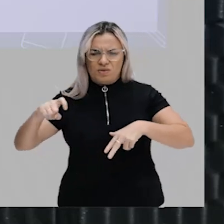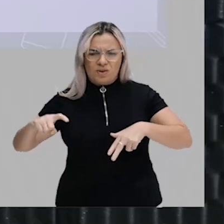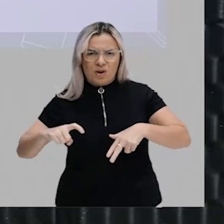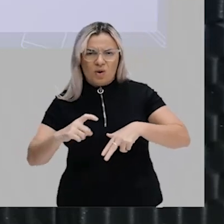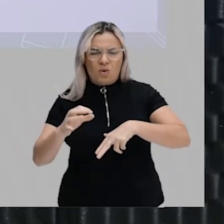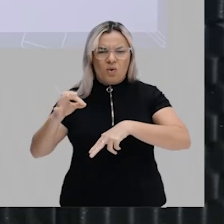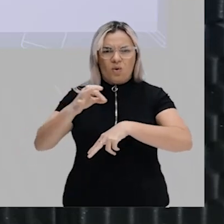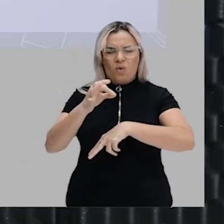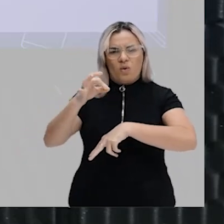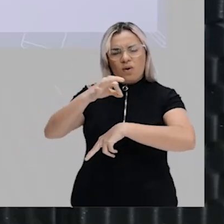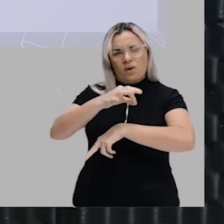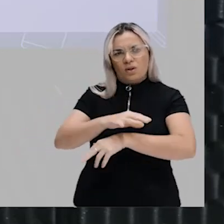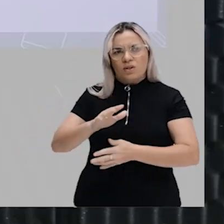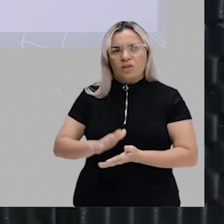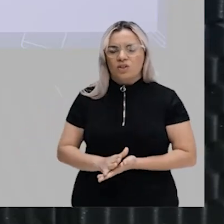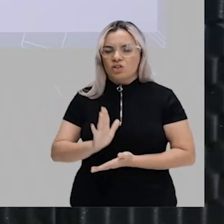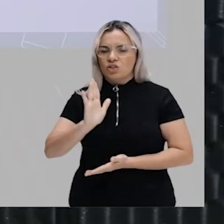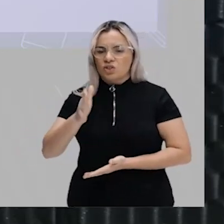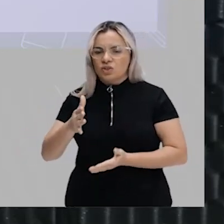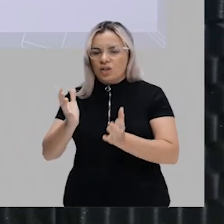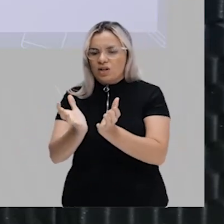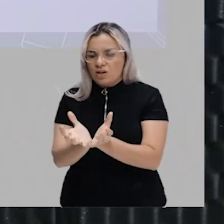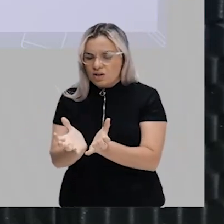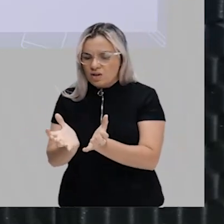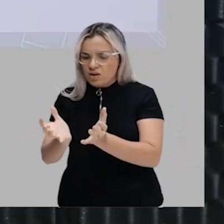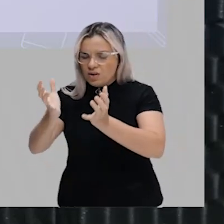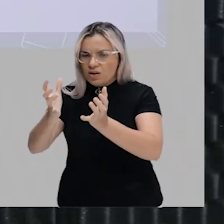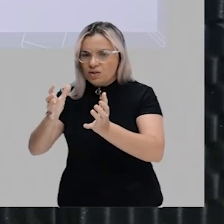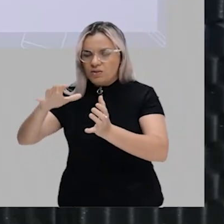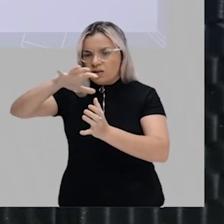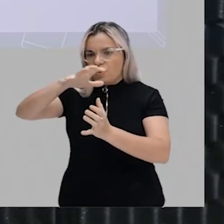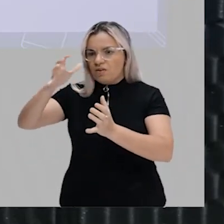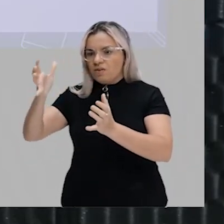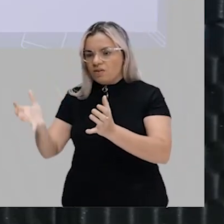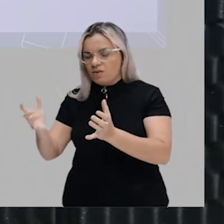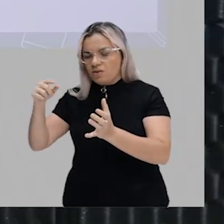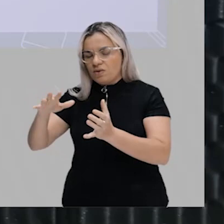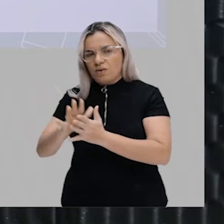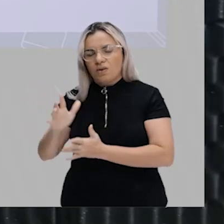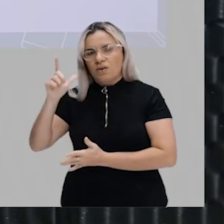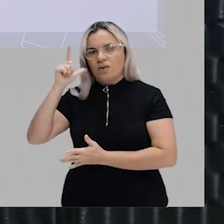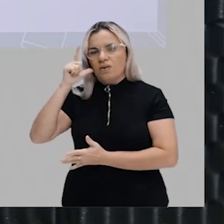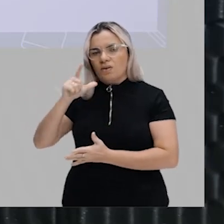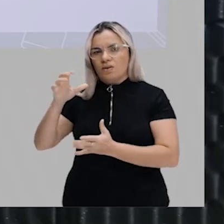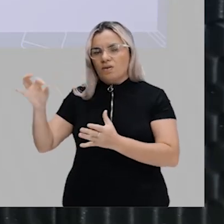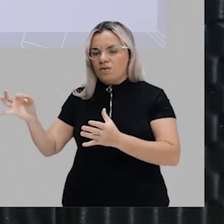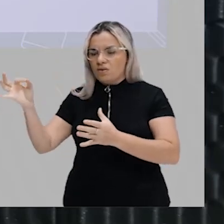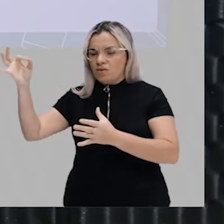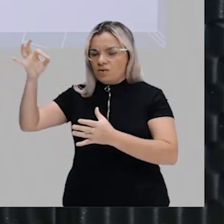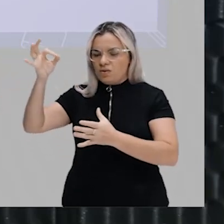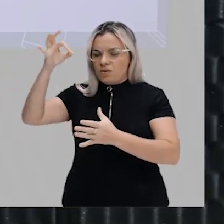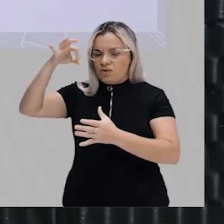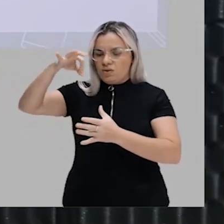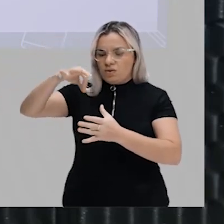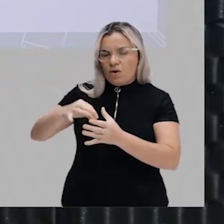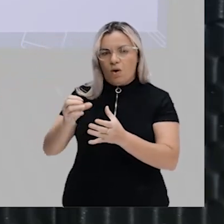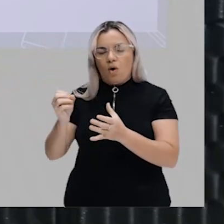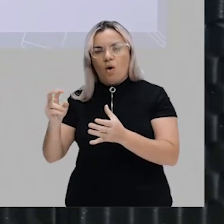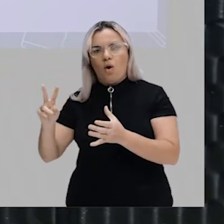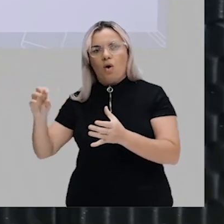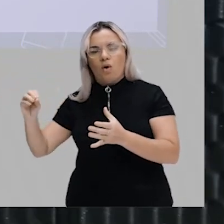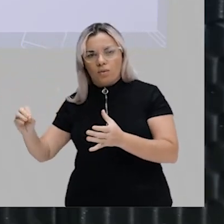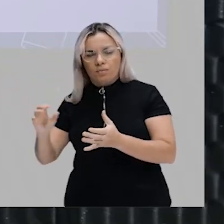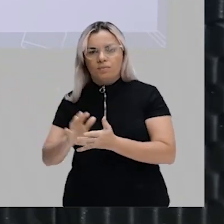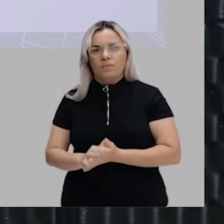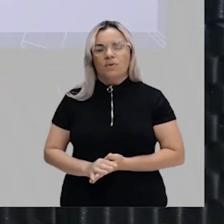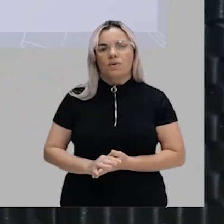nos frascos que estavam abertos, as moscas iam ali e elas conseguiam colocar seus ovos, tá? Então ele, com